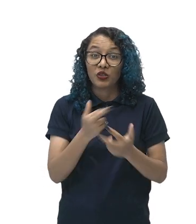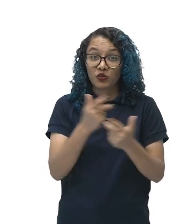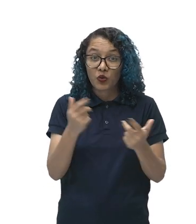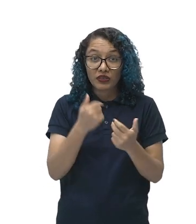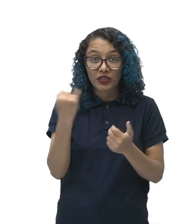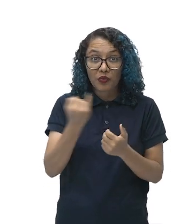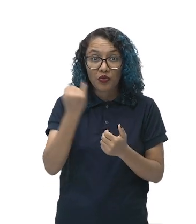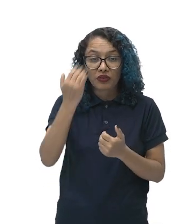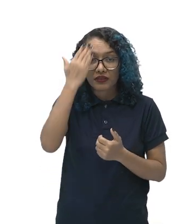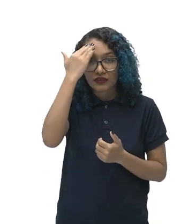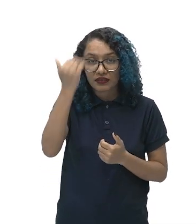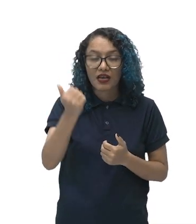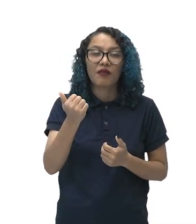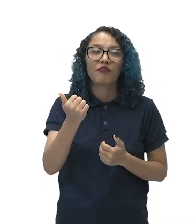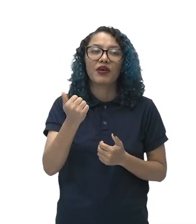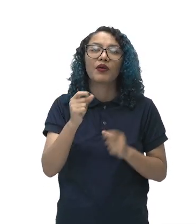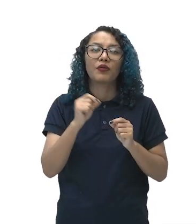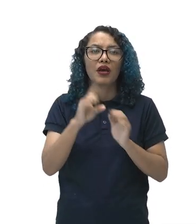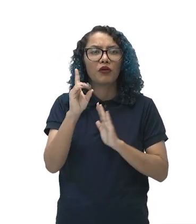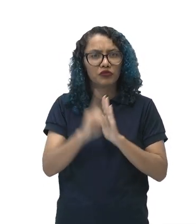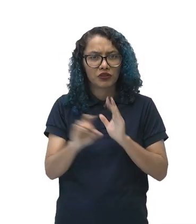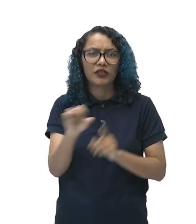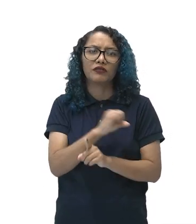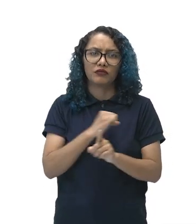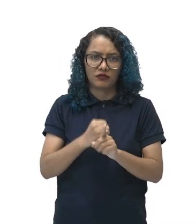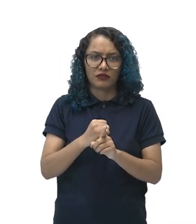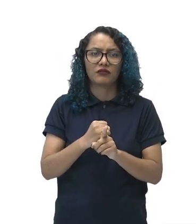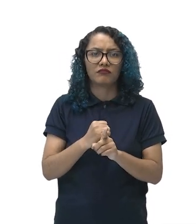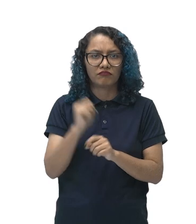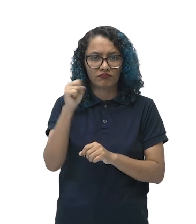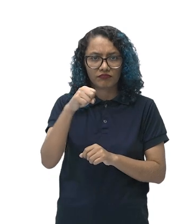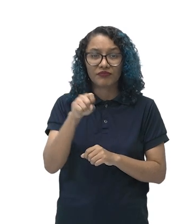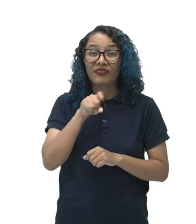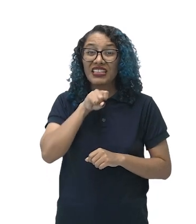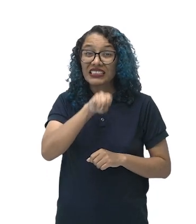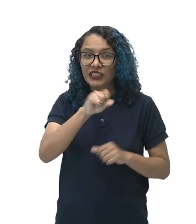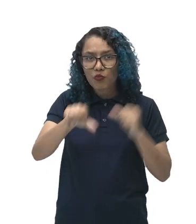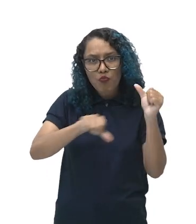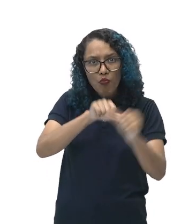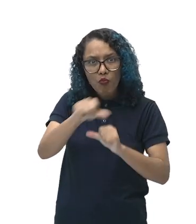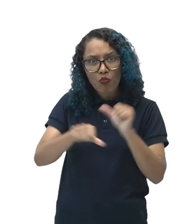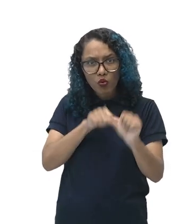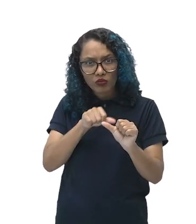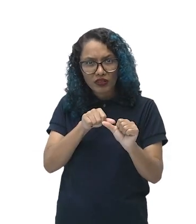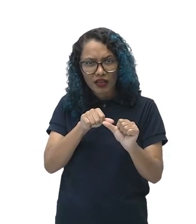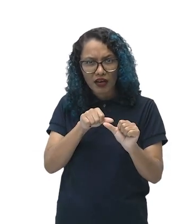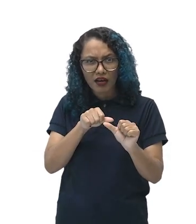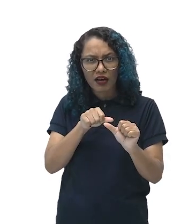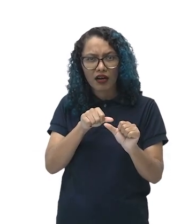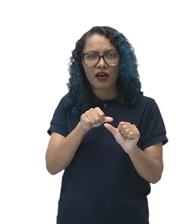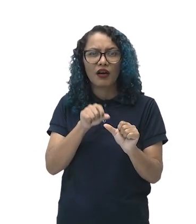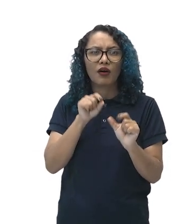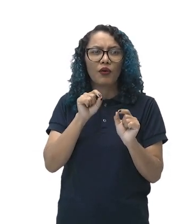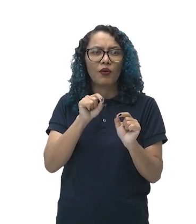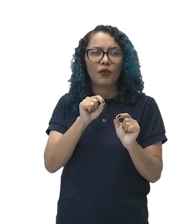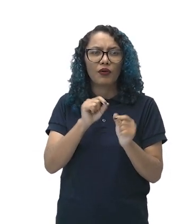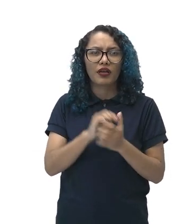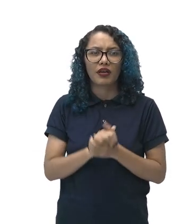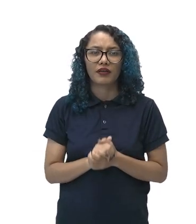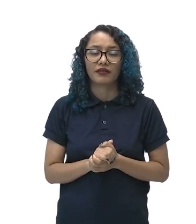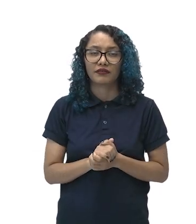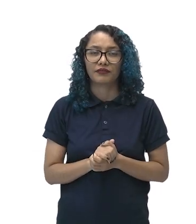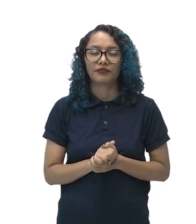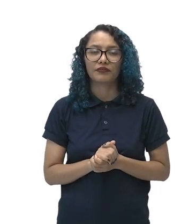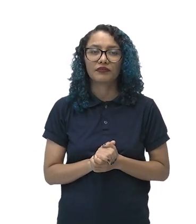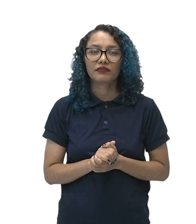para você como cidadão, isso é um direito social. E quando você manipula isso, você tira da sociedade,